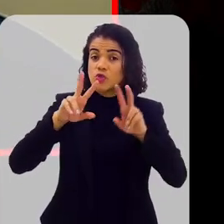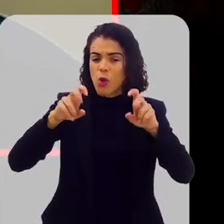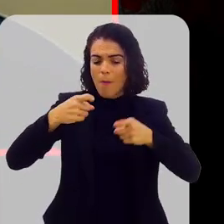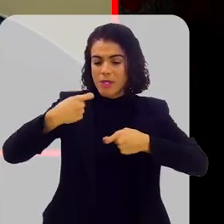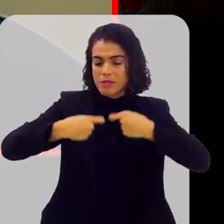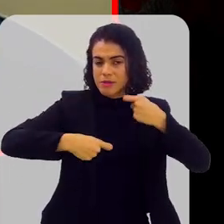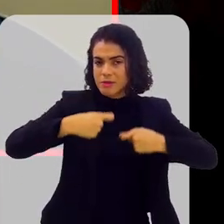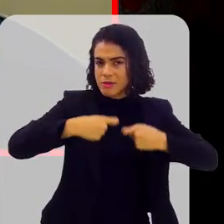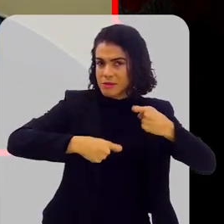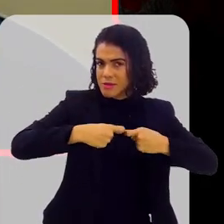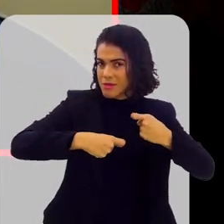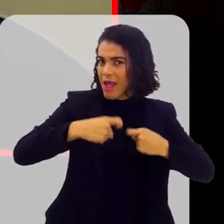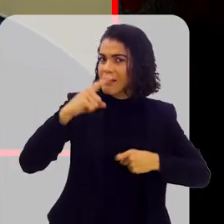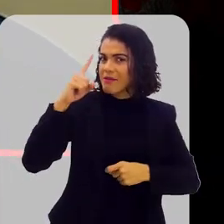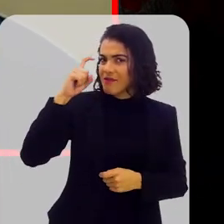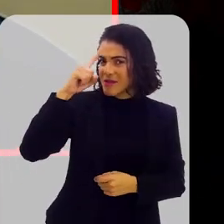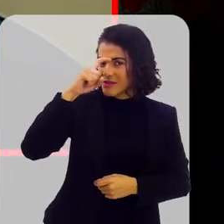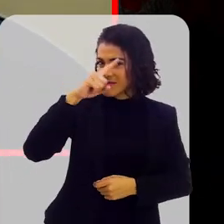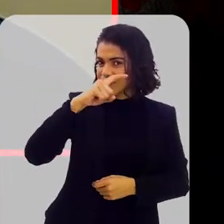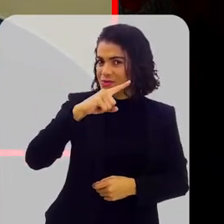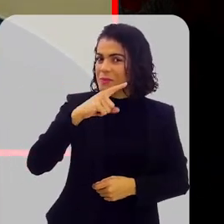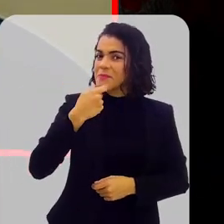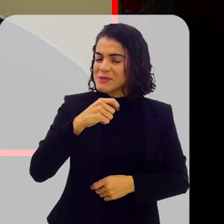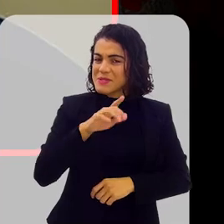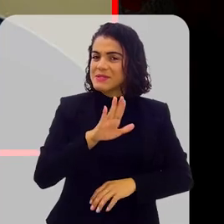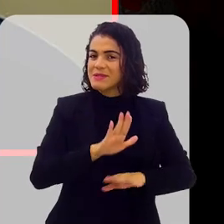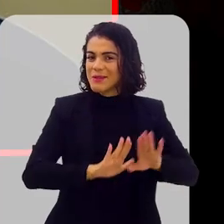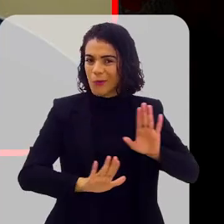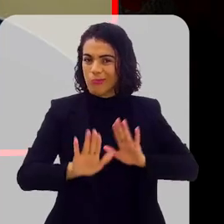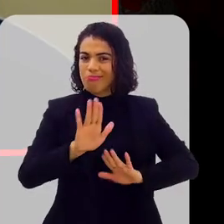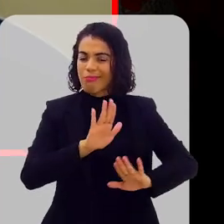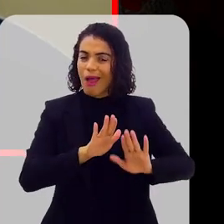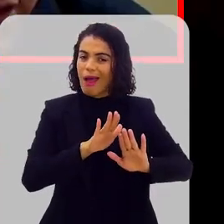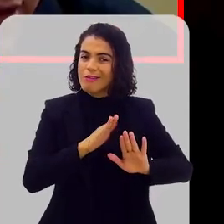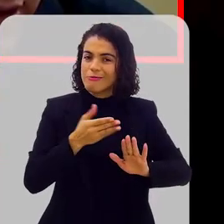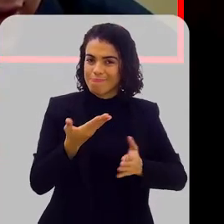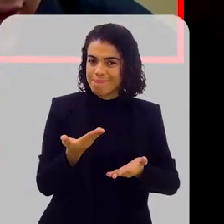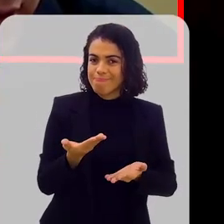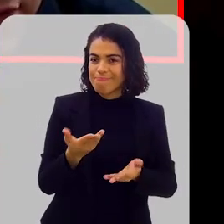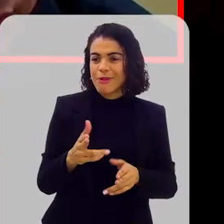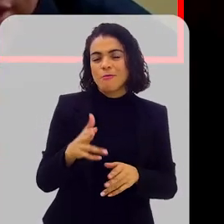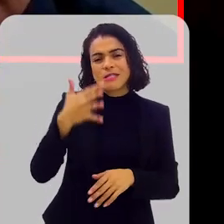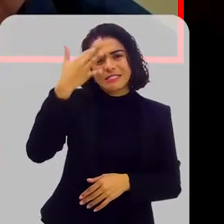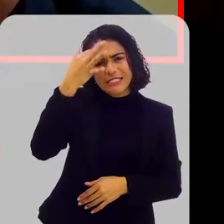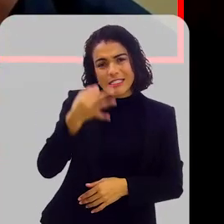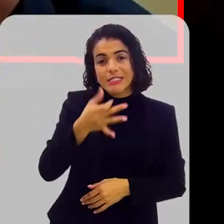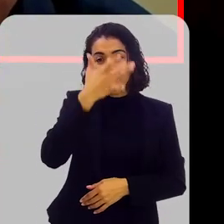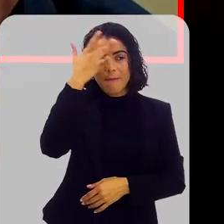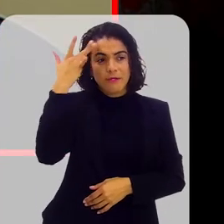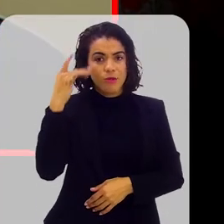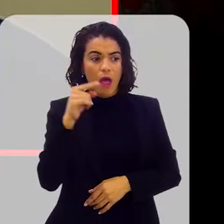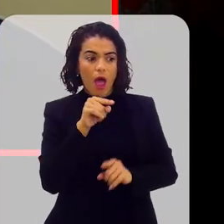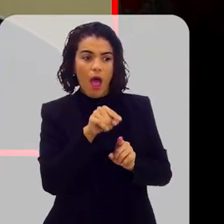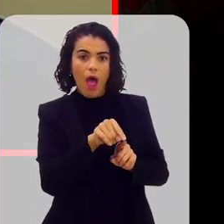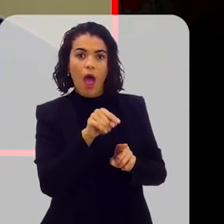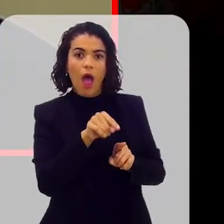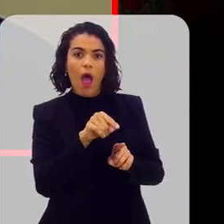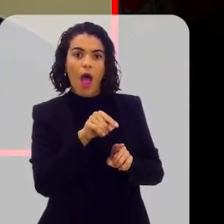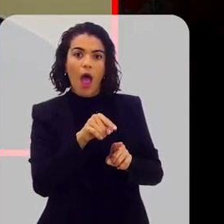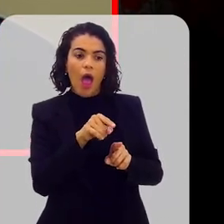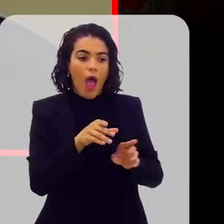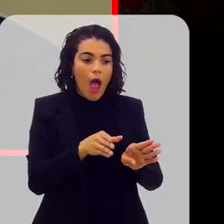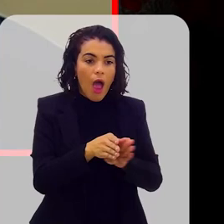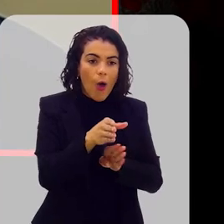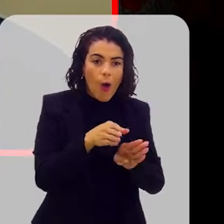Porque tudo que envolve sexualidade é muito difícil, né? Você tem que ter um cuidado. Verdade. Com certeza que tem pessoas que acham